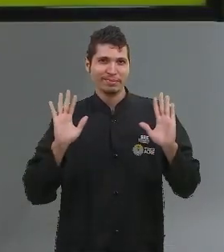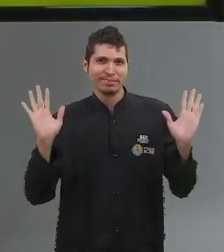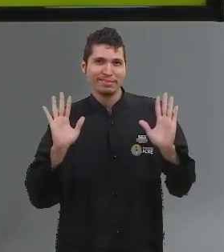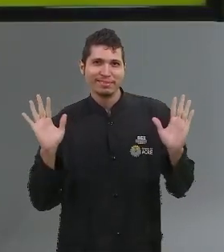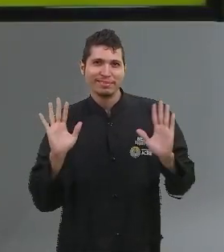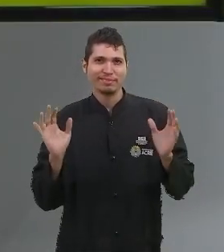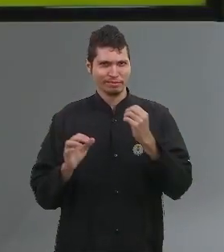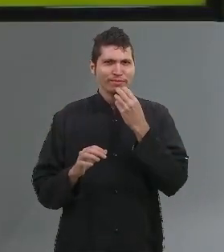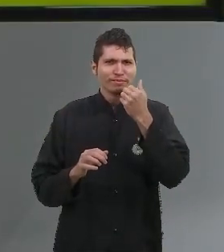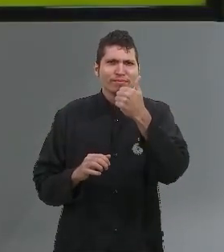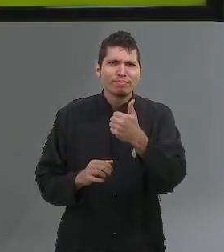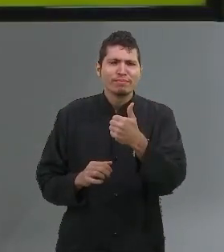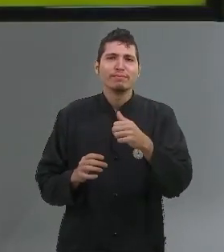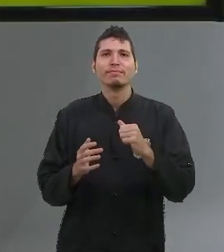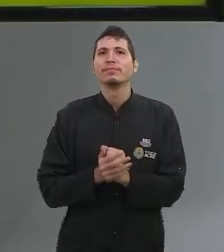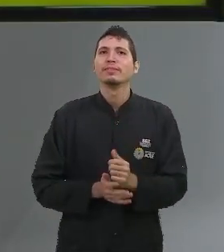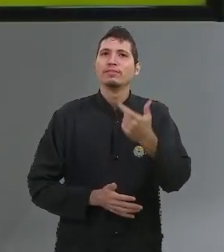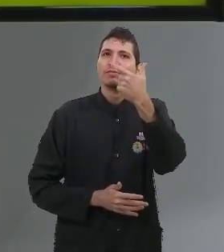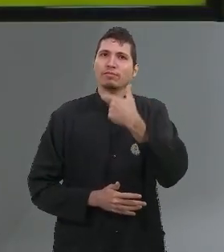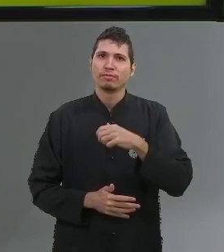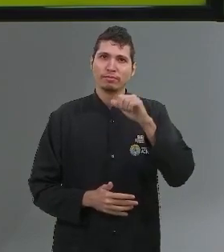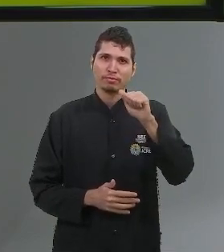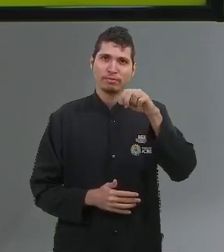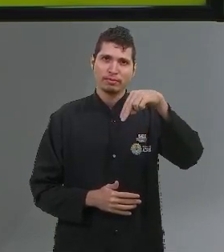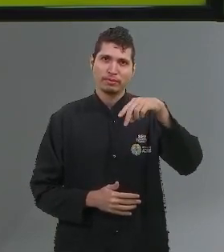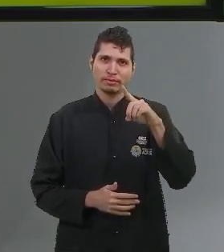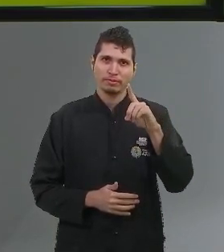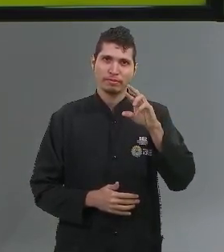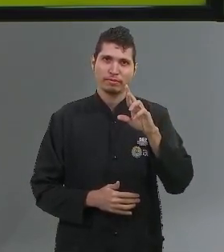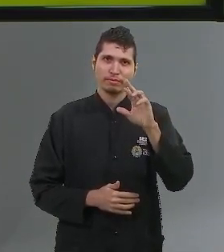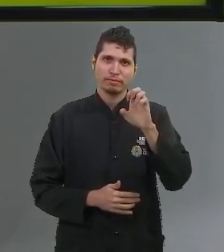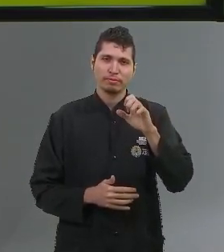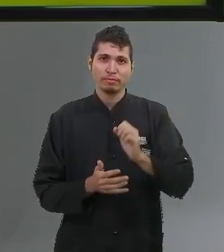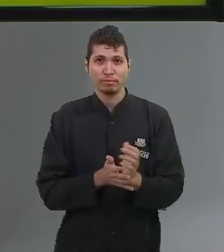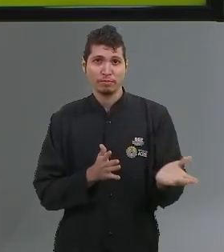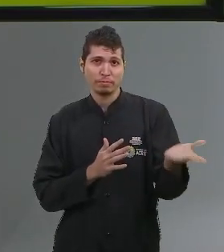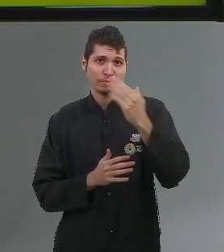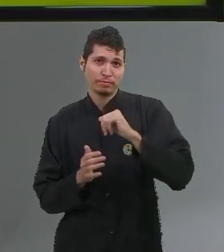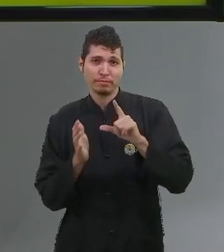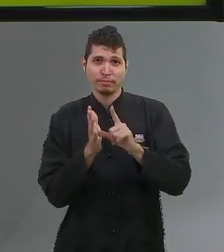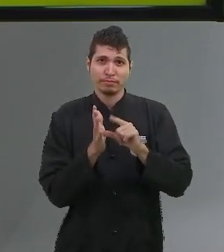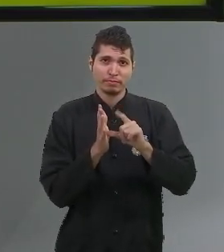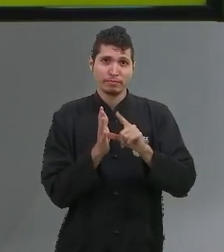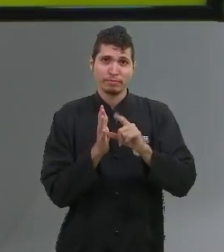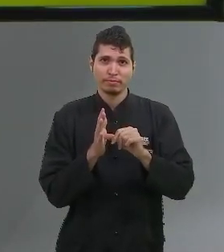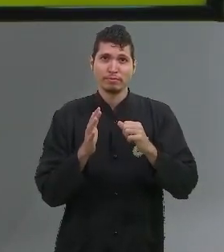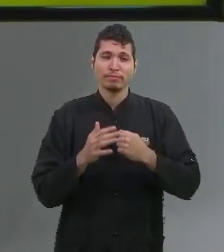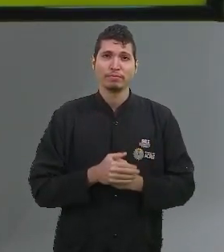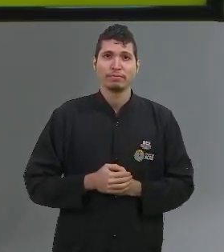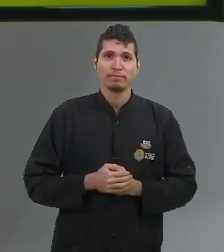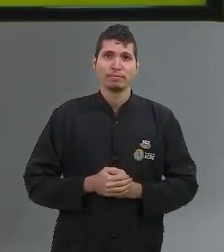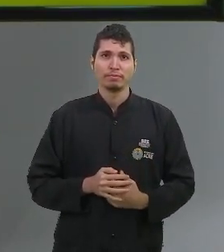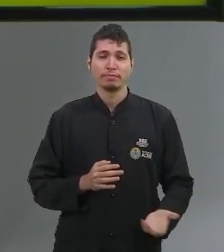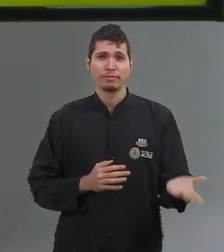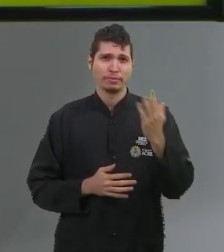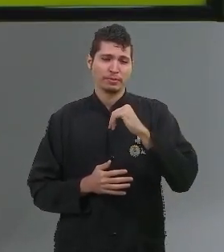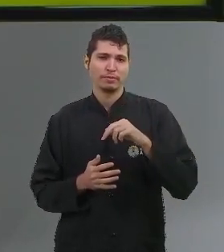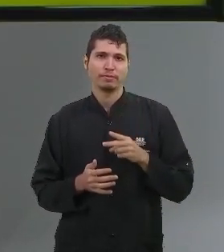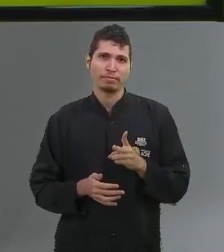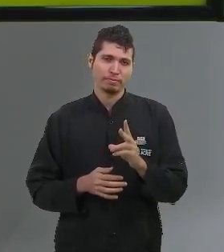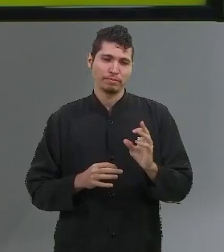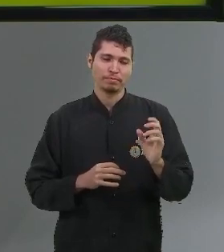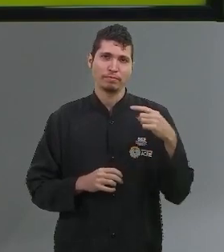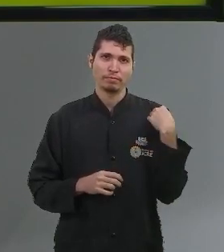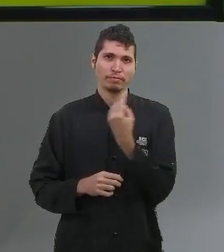E aí, tudo bom com vocês? Eu sou o André Vasconcelos, e bora porque eu tô atrasado, eu tô sem tempo, não tenho mais tempo para dizer que é hora de a gente se